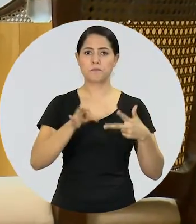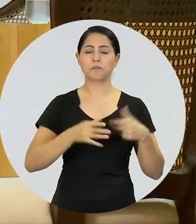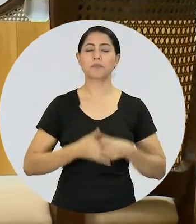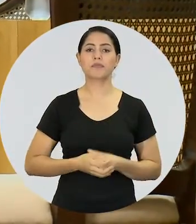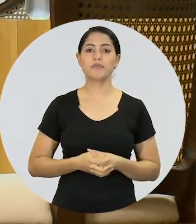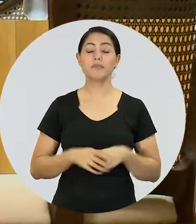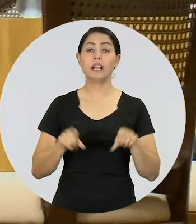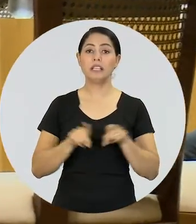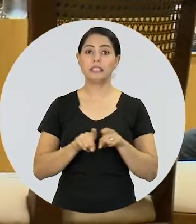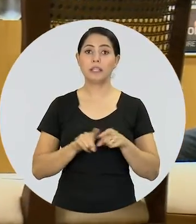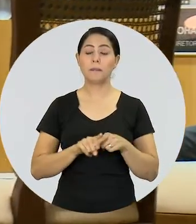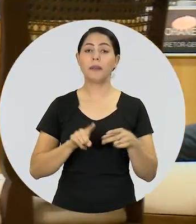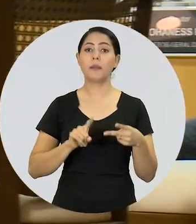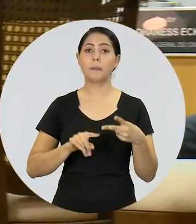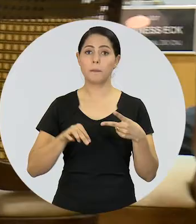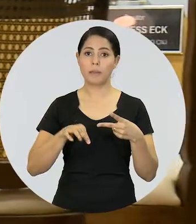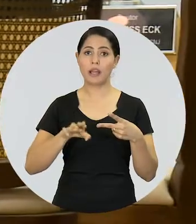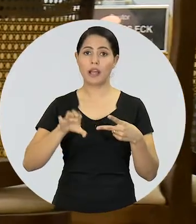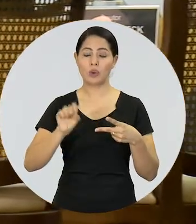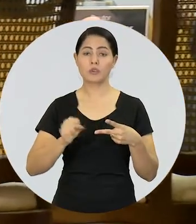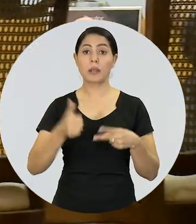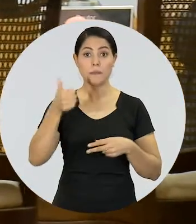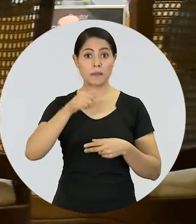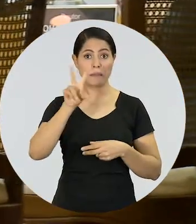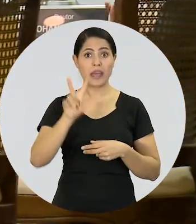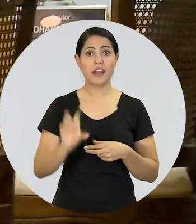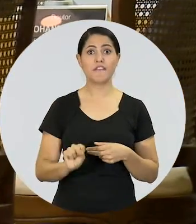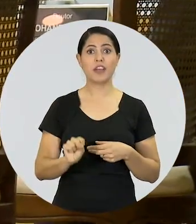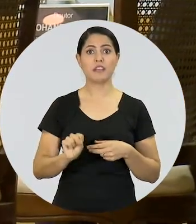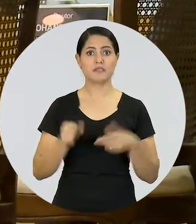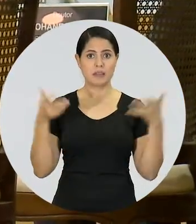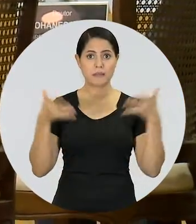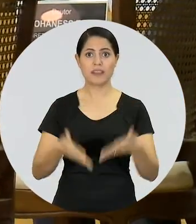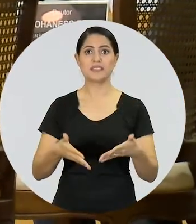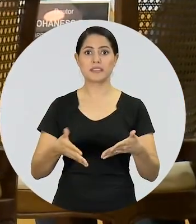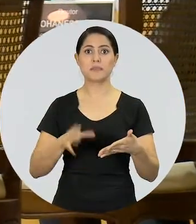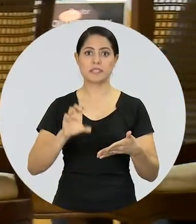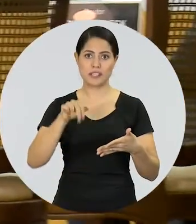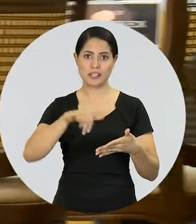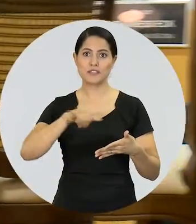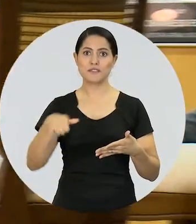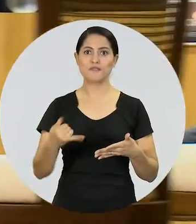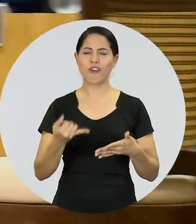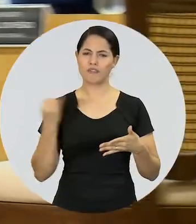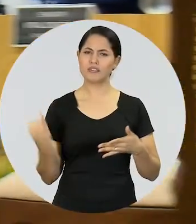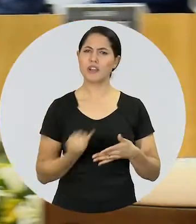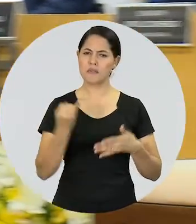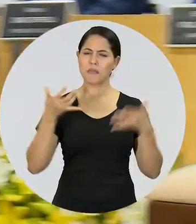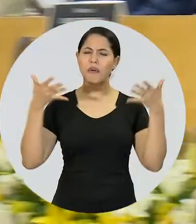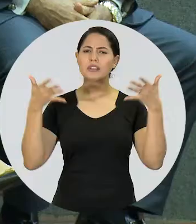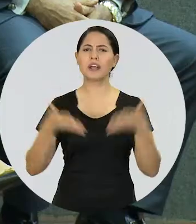Já o conselheiro Marcos Vinícius Jardim assume pela primeira vez a vaga no CNJ,